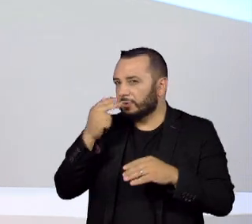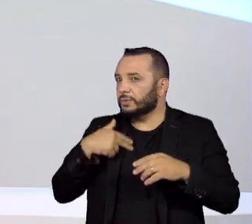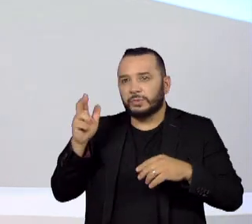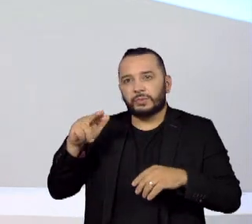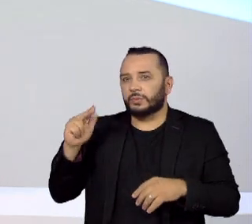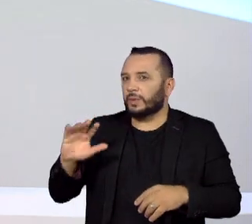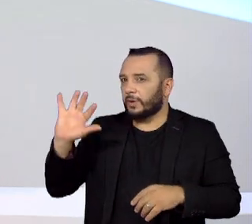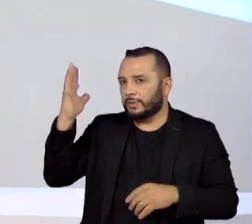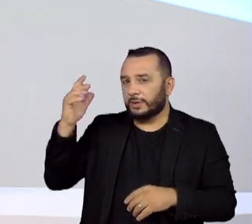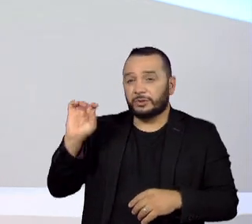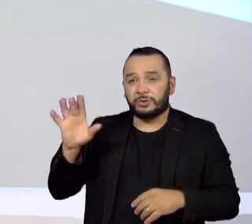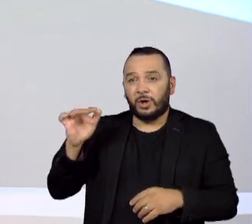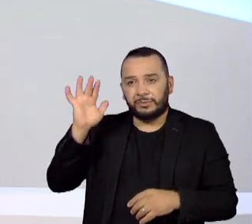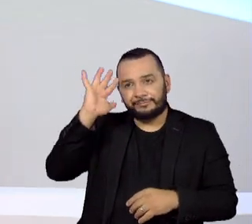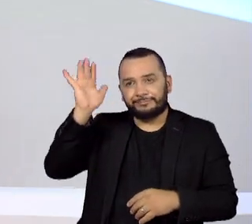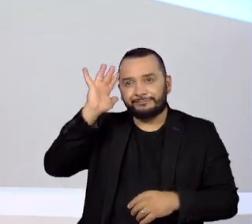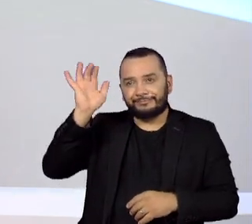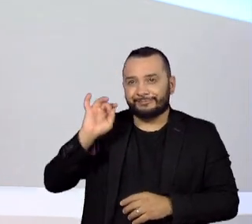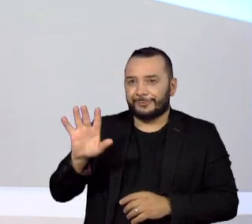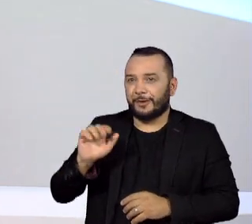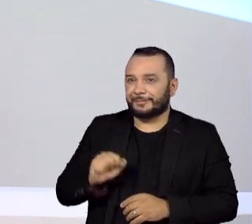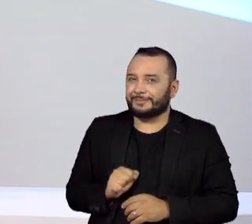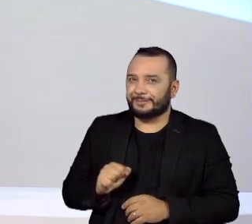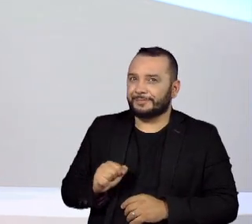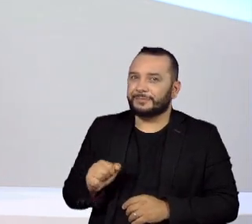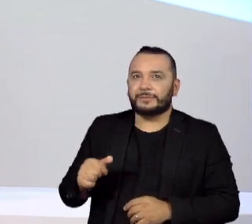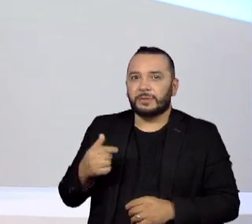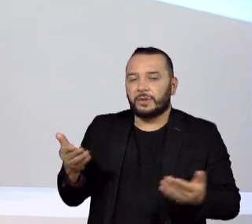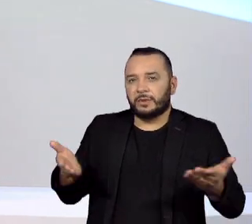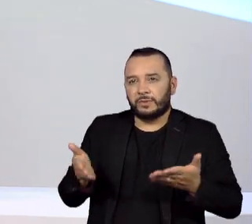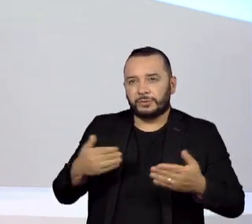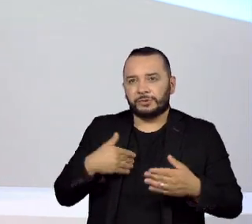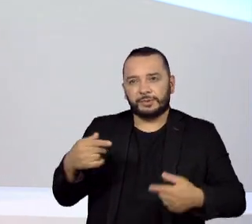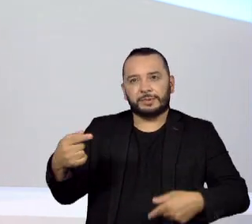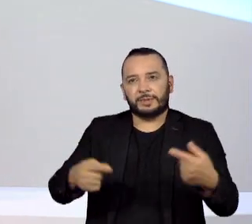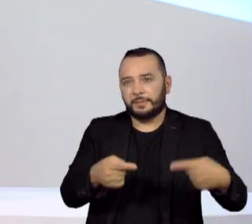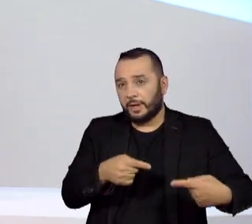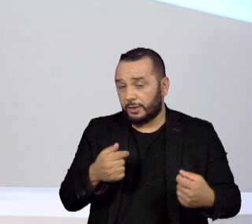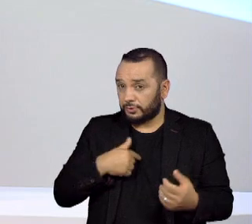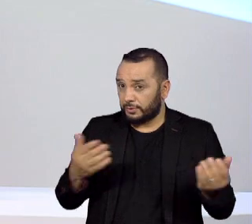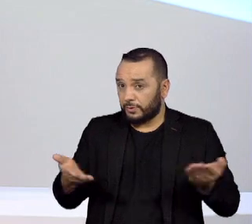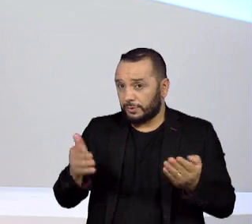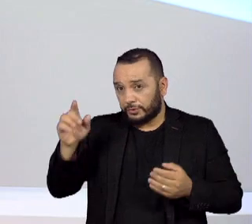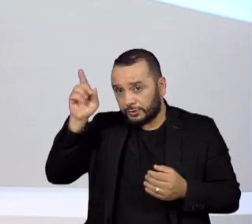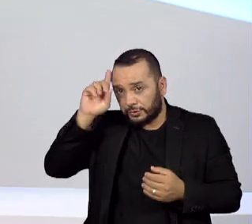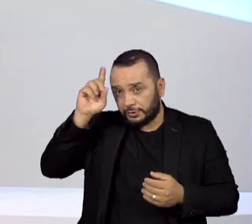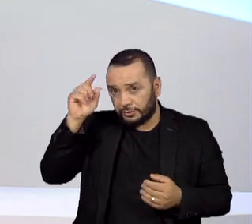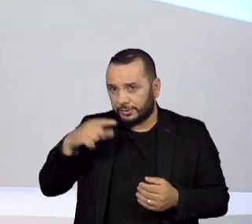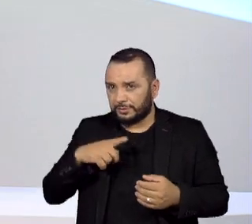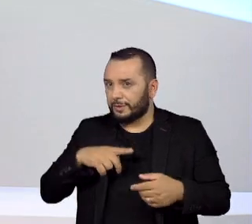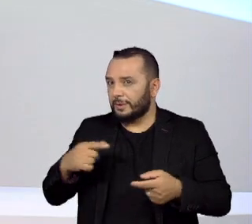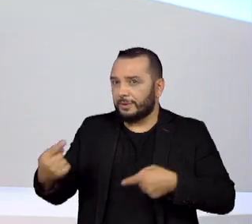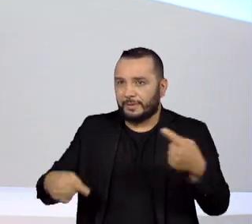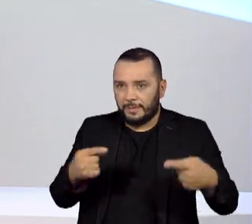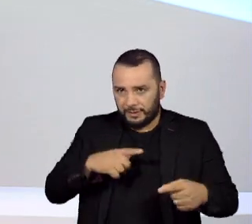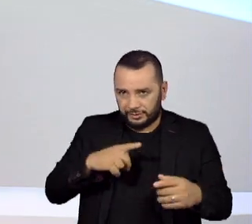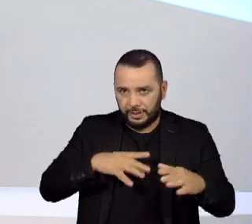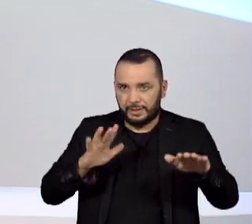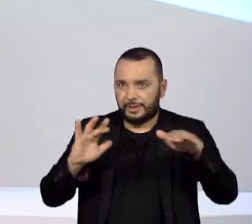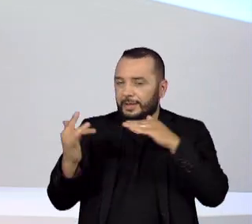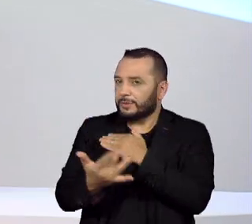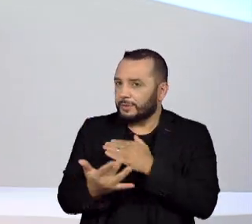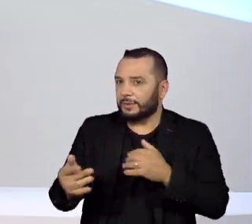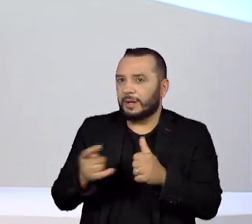no campo da ficção. E o debate hoje, no nosso dia a dia, ele se dá muito nas redes sociais